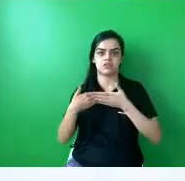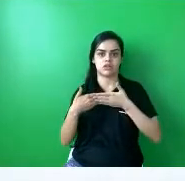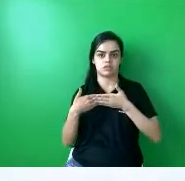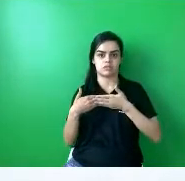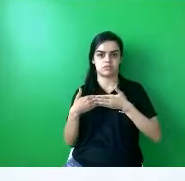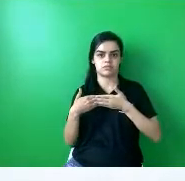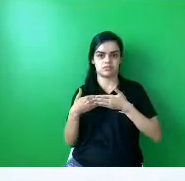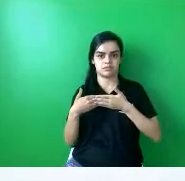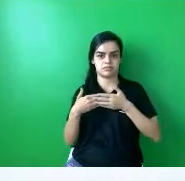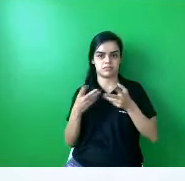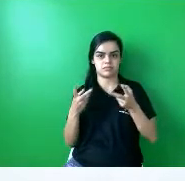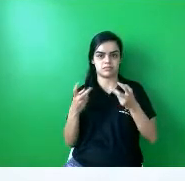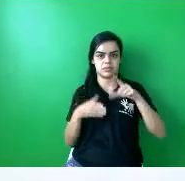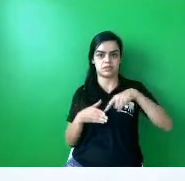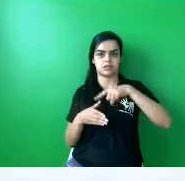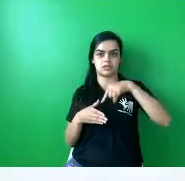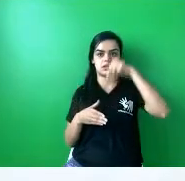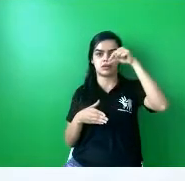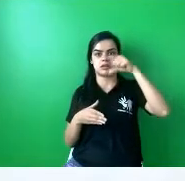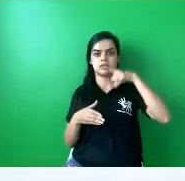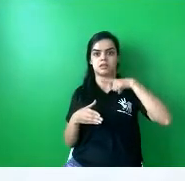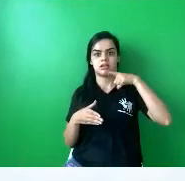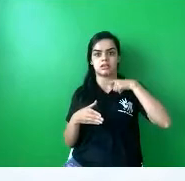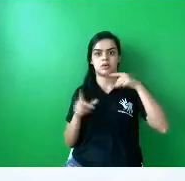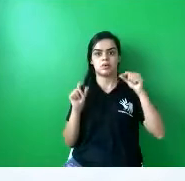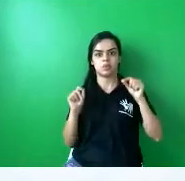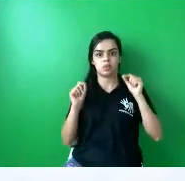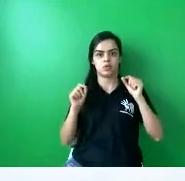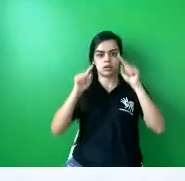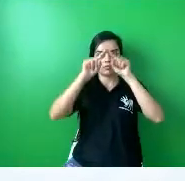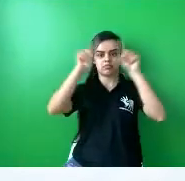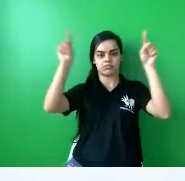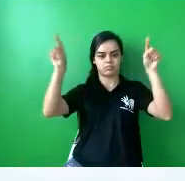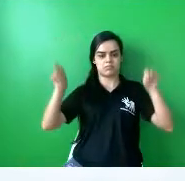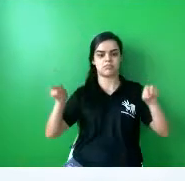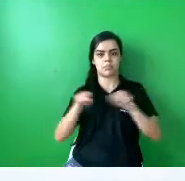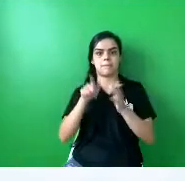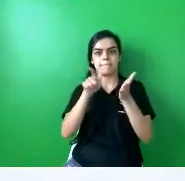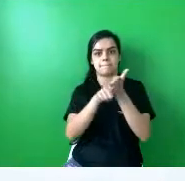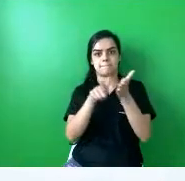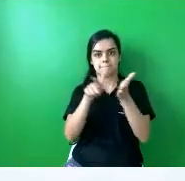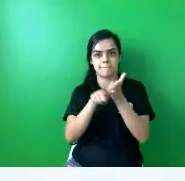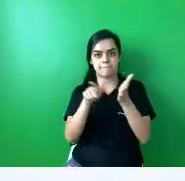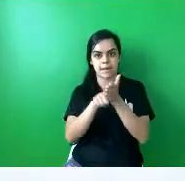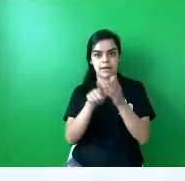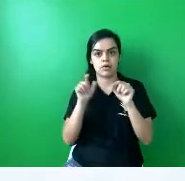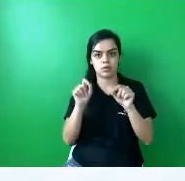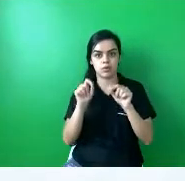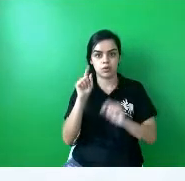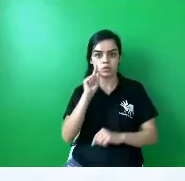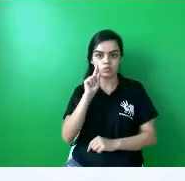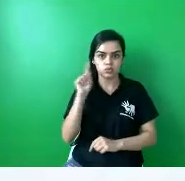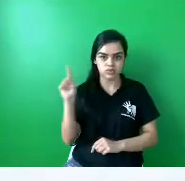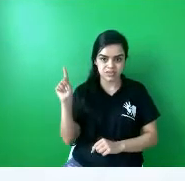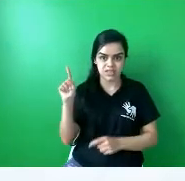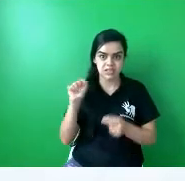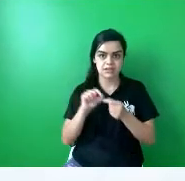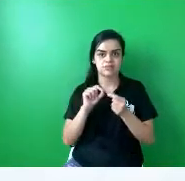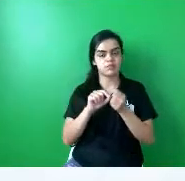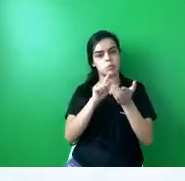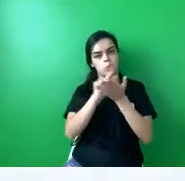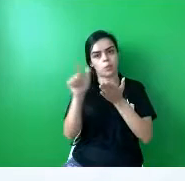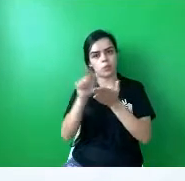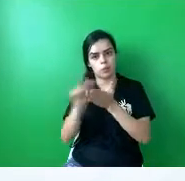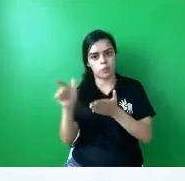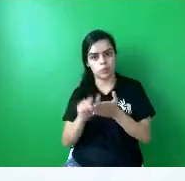vão perceber, quem for sorteado, que chegando lá na porta vai ter uma folha que ele vai estar descrito o dia que ela foi feita a